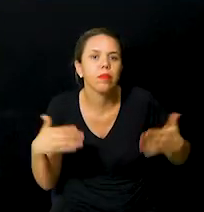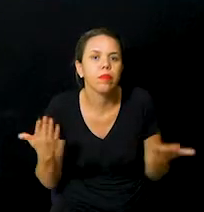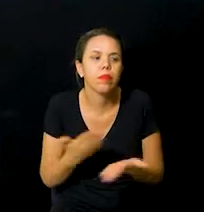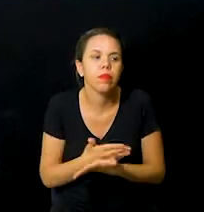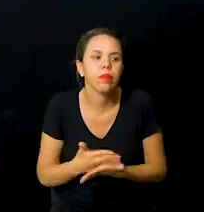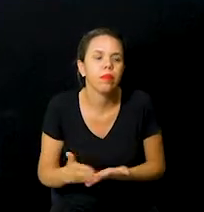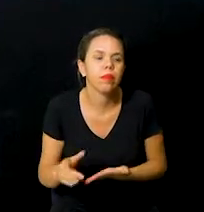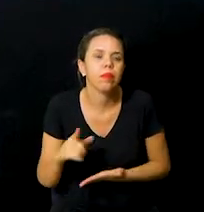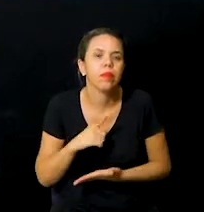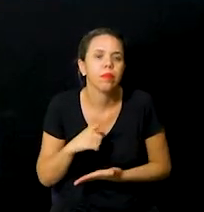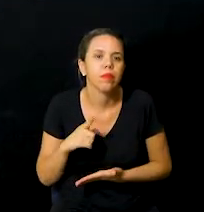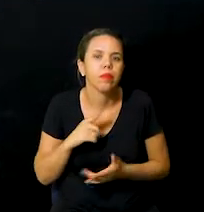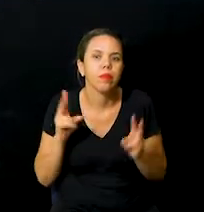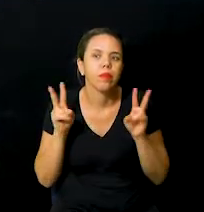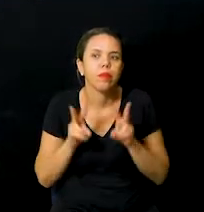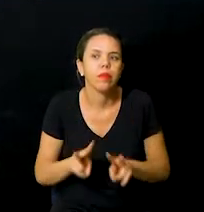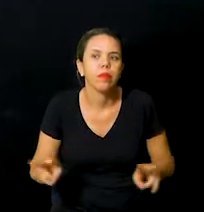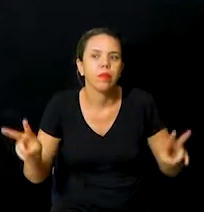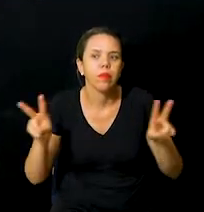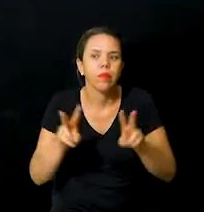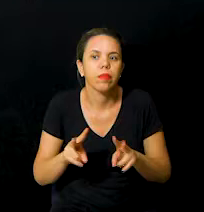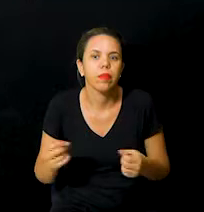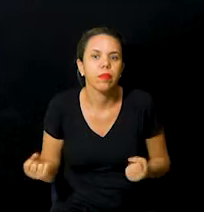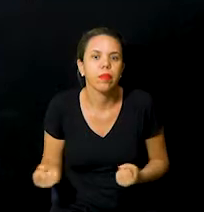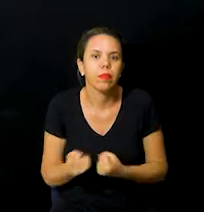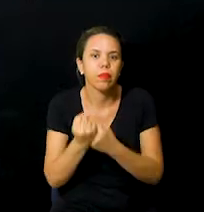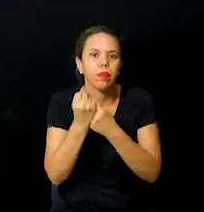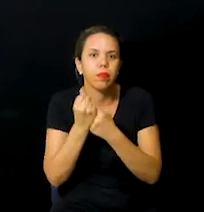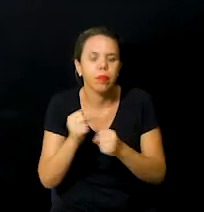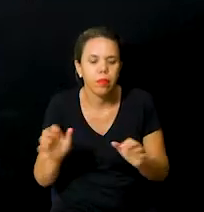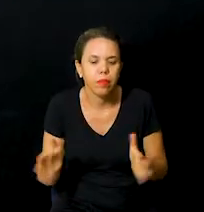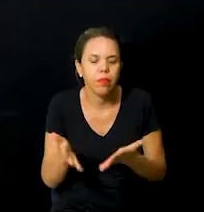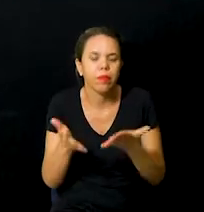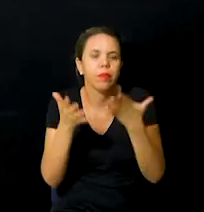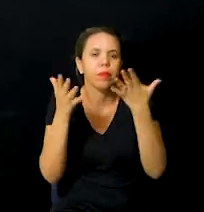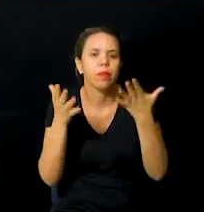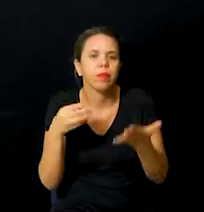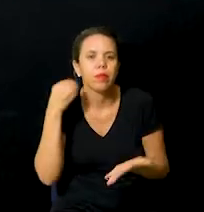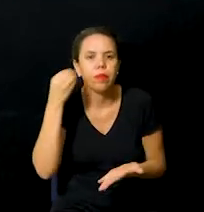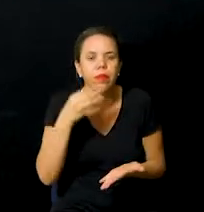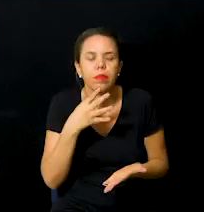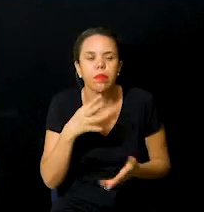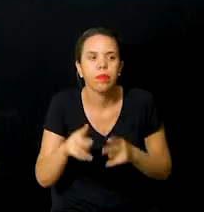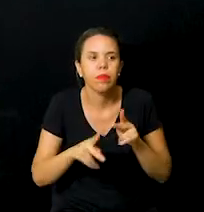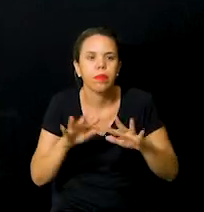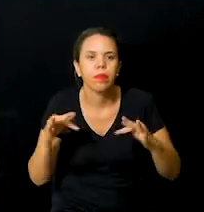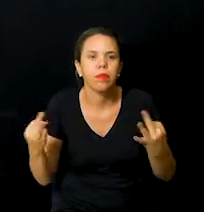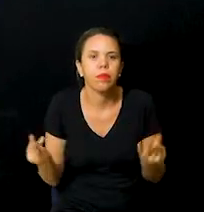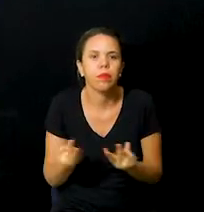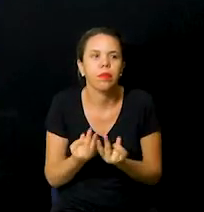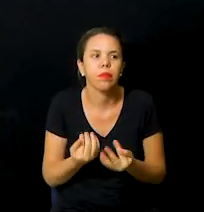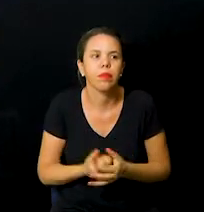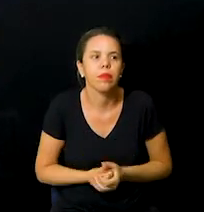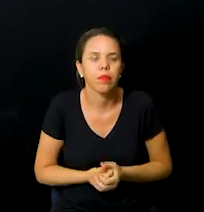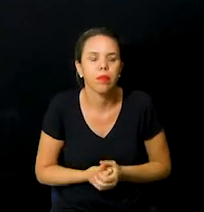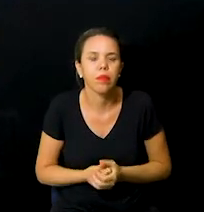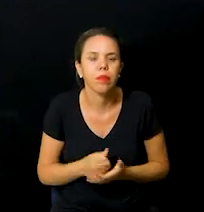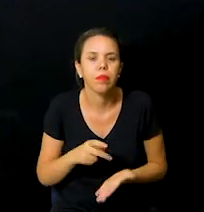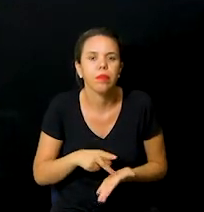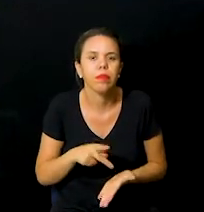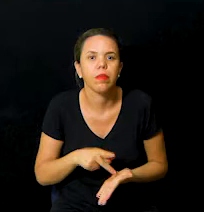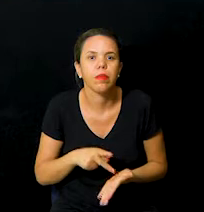quando eu comecei, eu tinha essa visão de buscar muito apoio, muito incentivo com conhecidos, família. E,